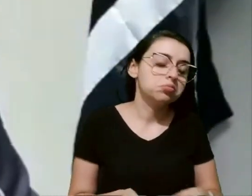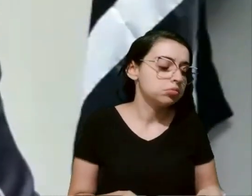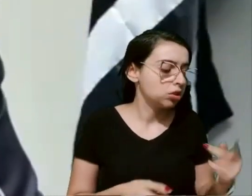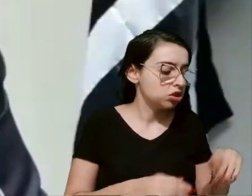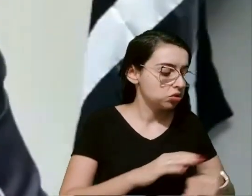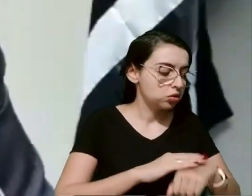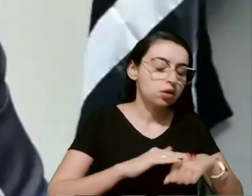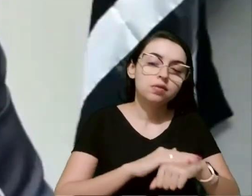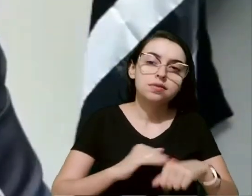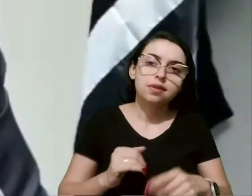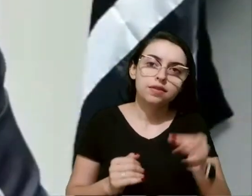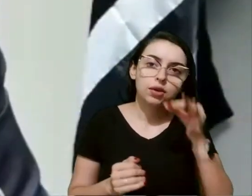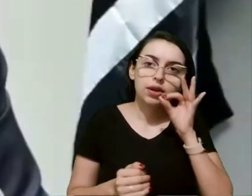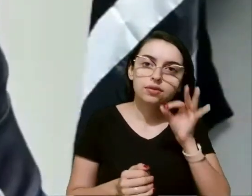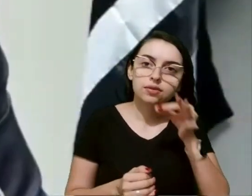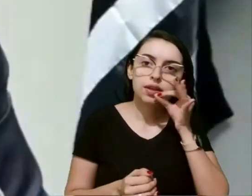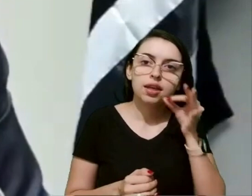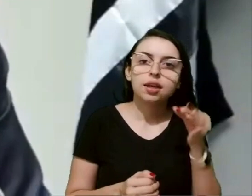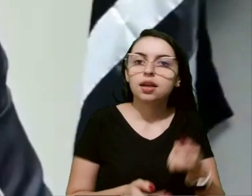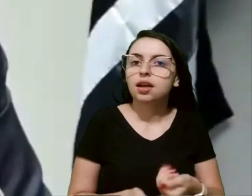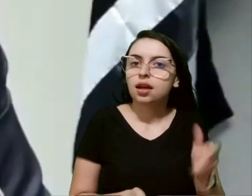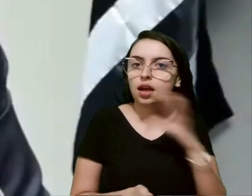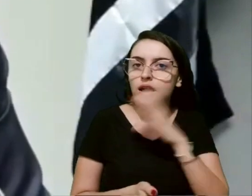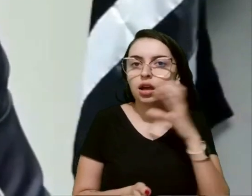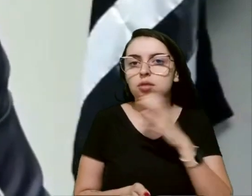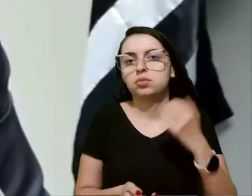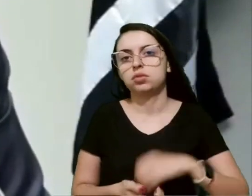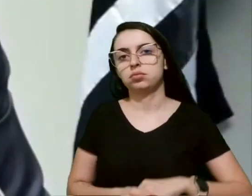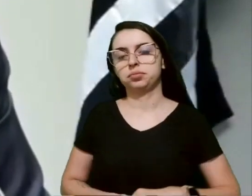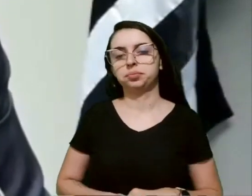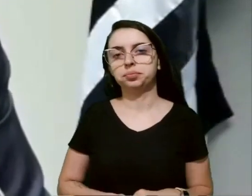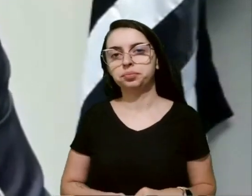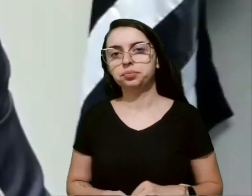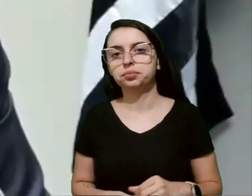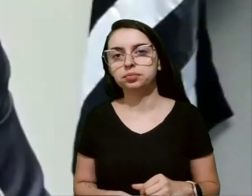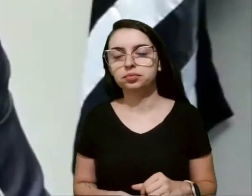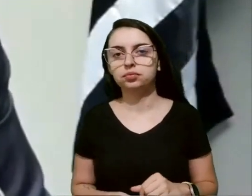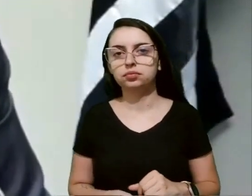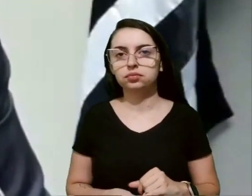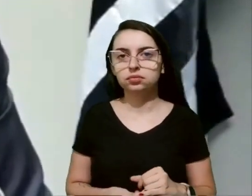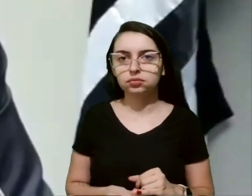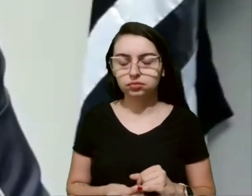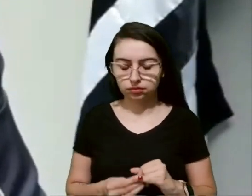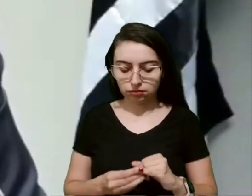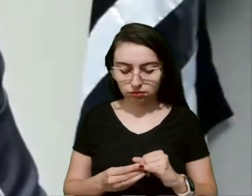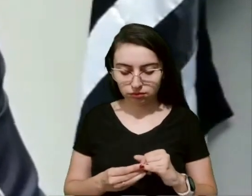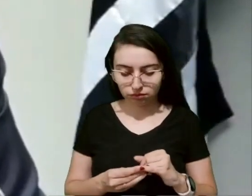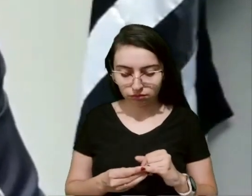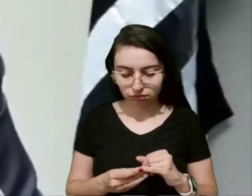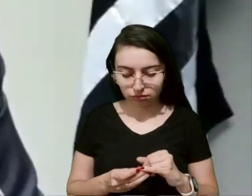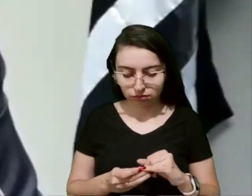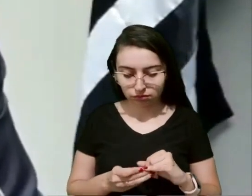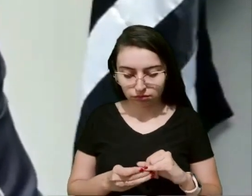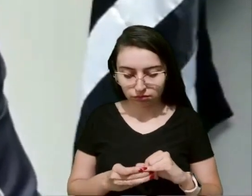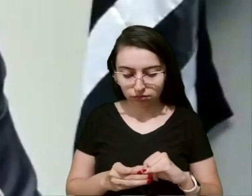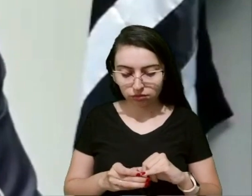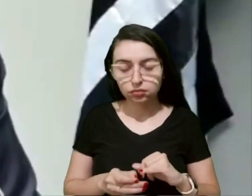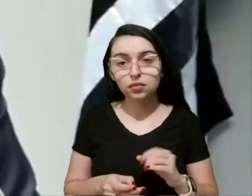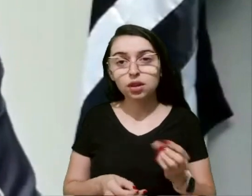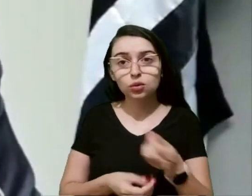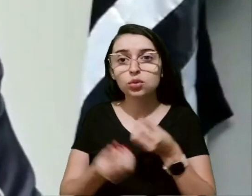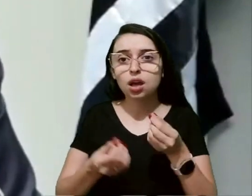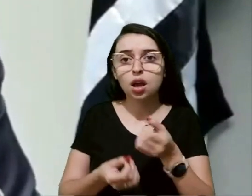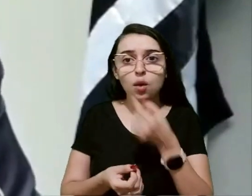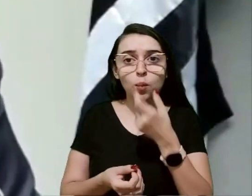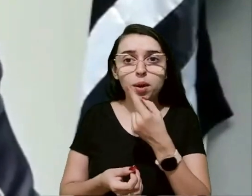café, rapidamente, e a questão colocada é: poxa, como que a especialização